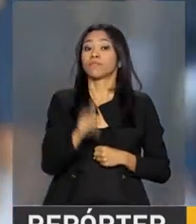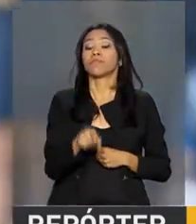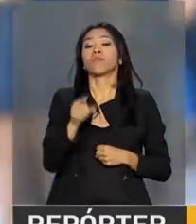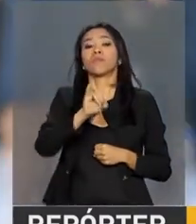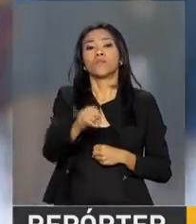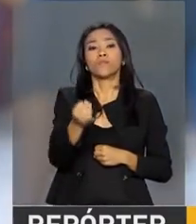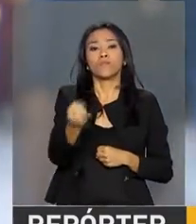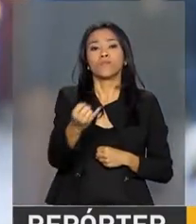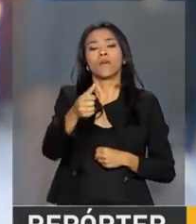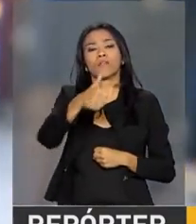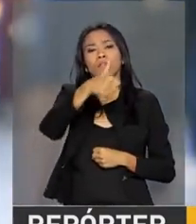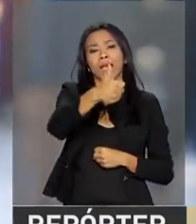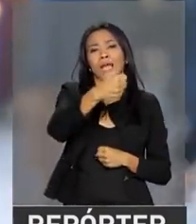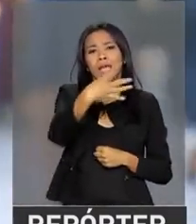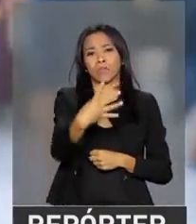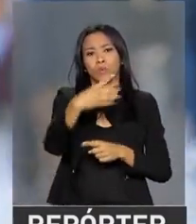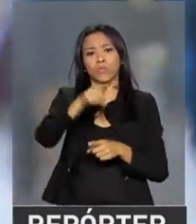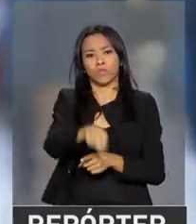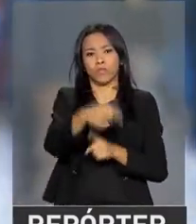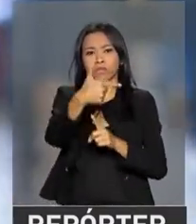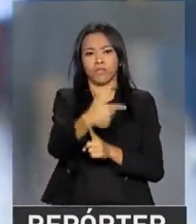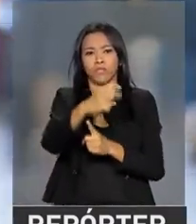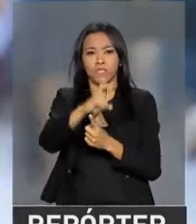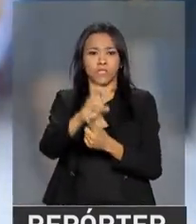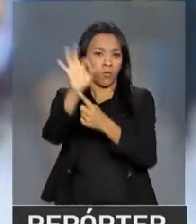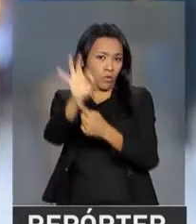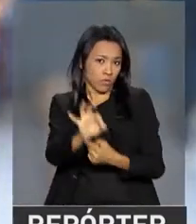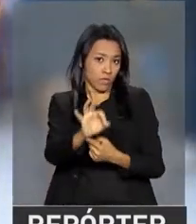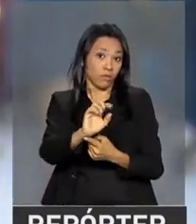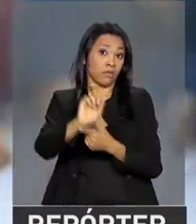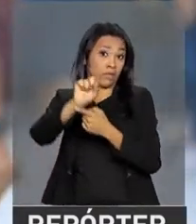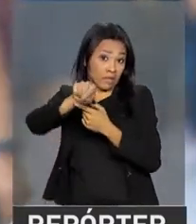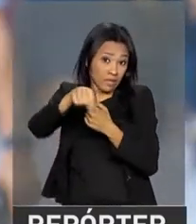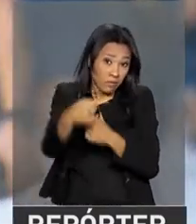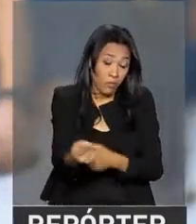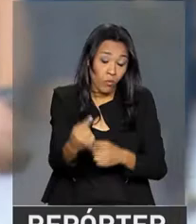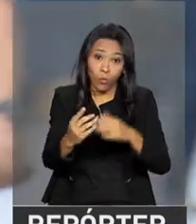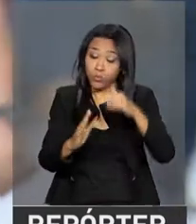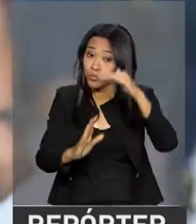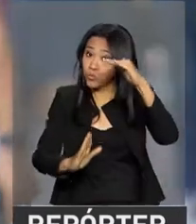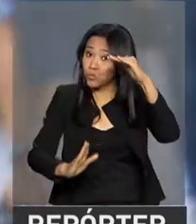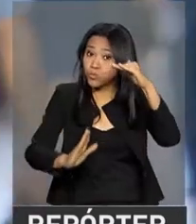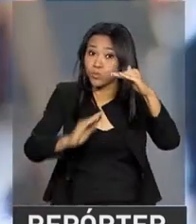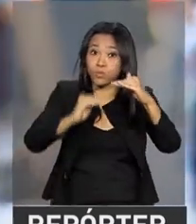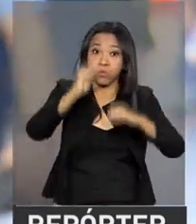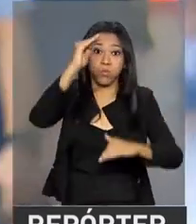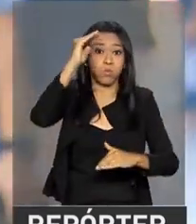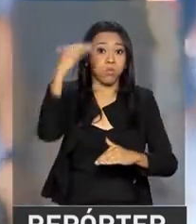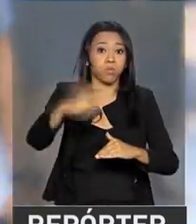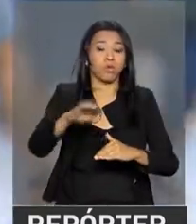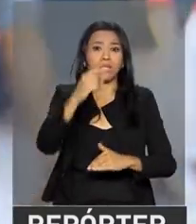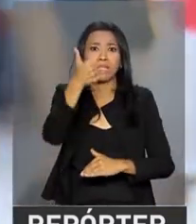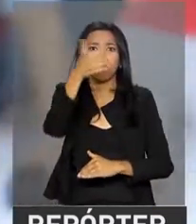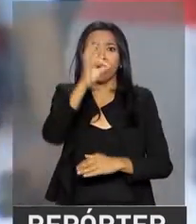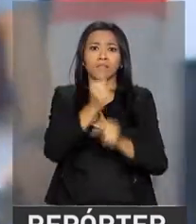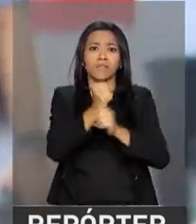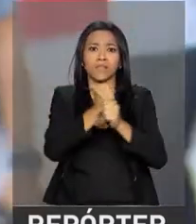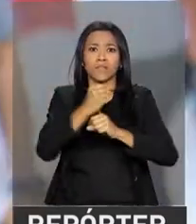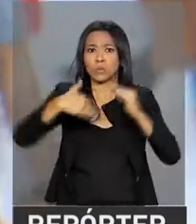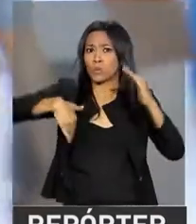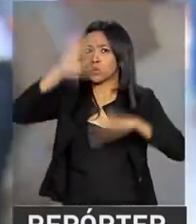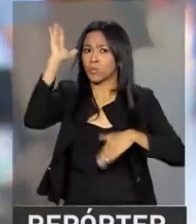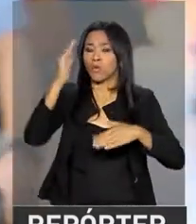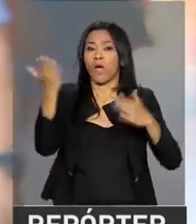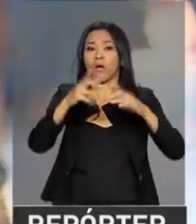estava em 14,25 por cento depois de atingir um nível mais alto em uma década esse índice começou